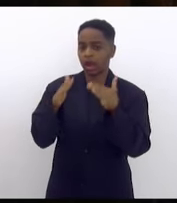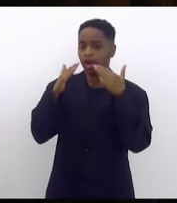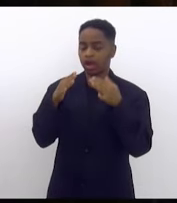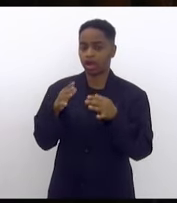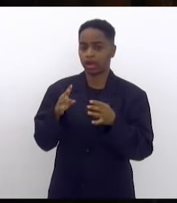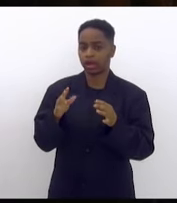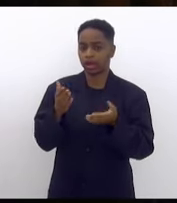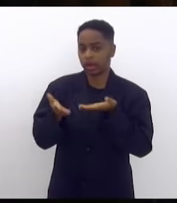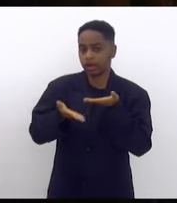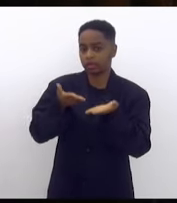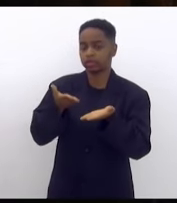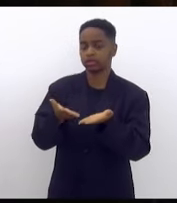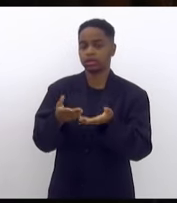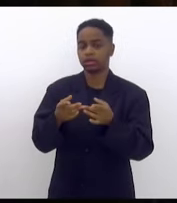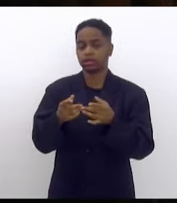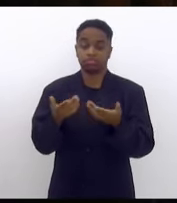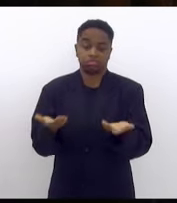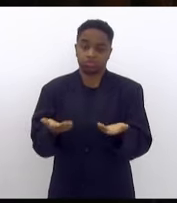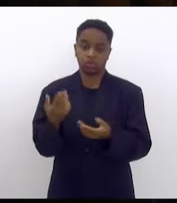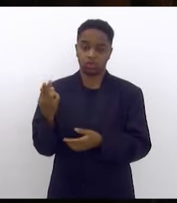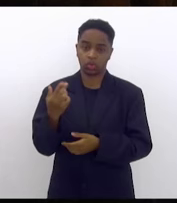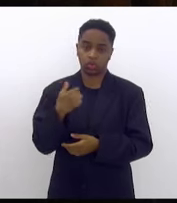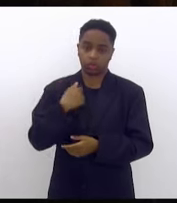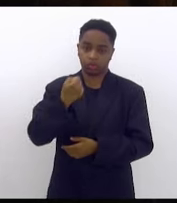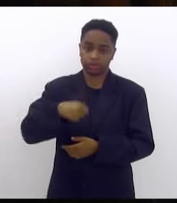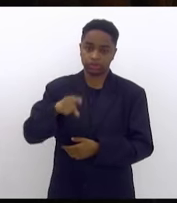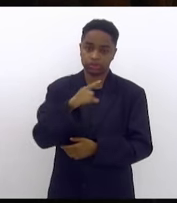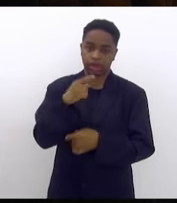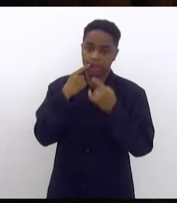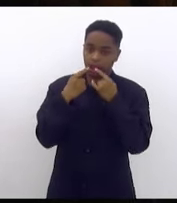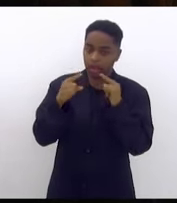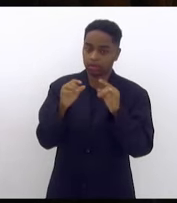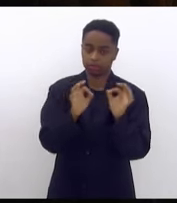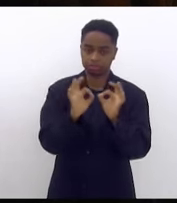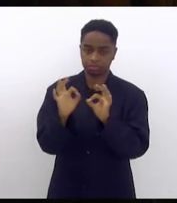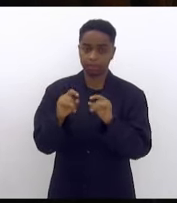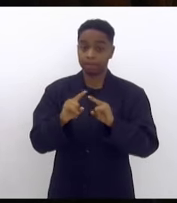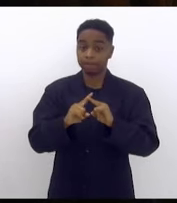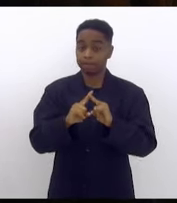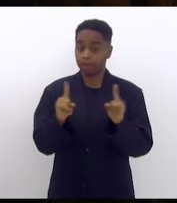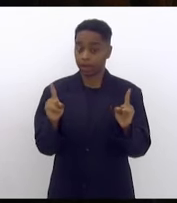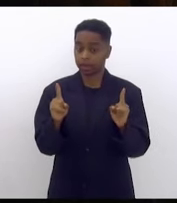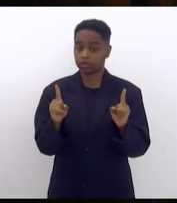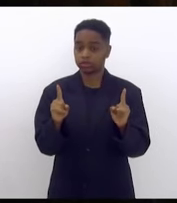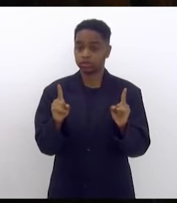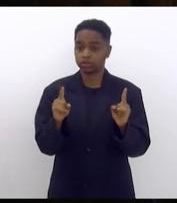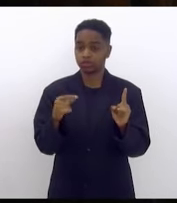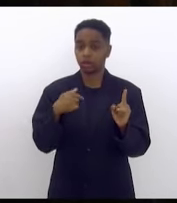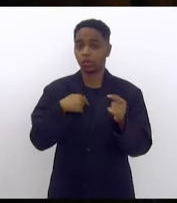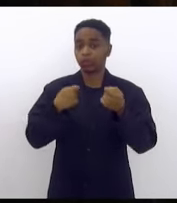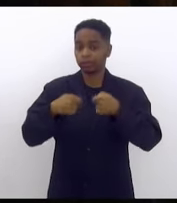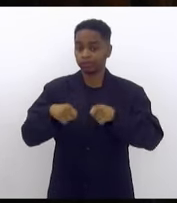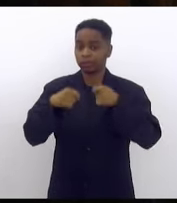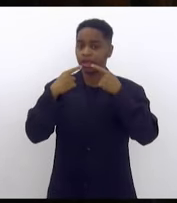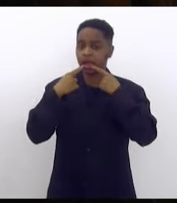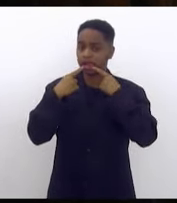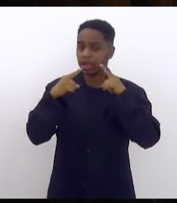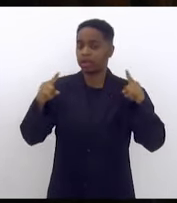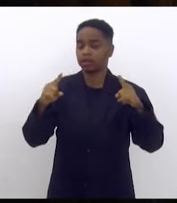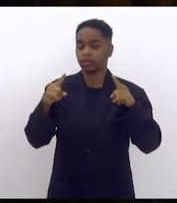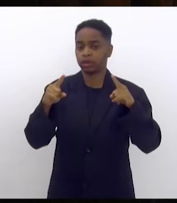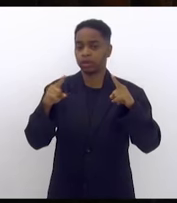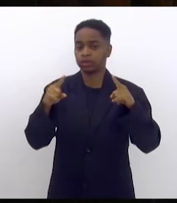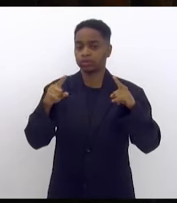Isto eu não tenho a que reclamar. Mas tenho que reclamar em nome da